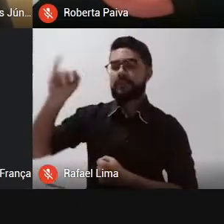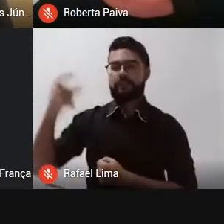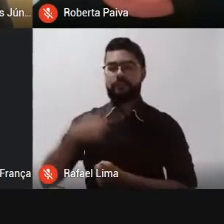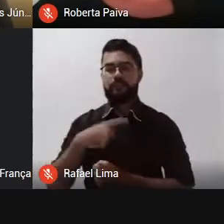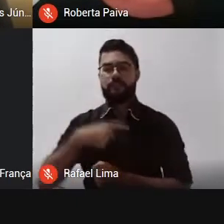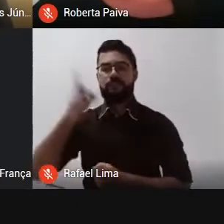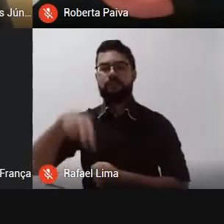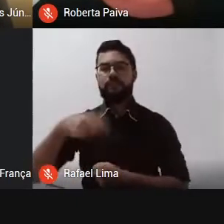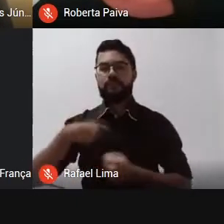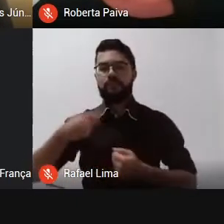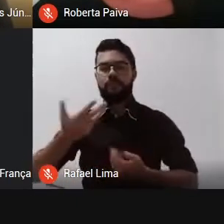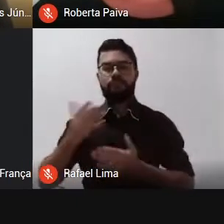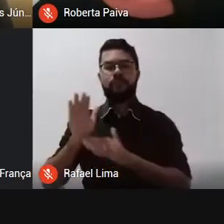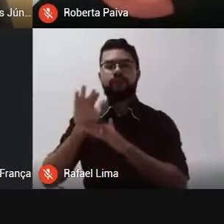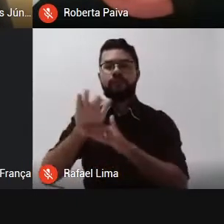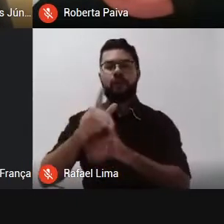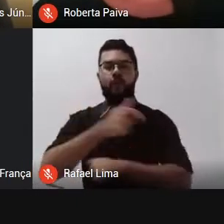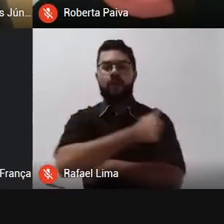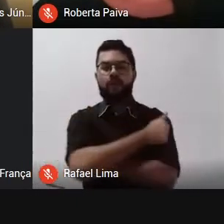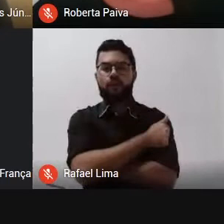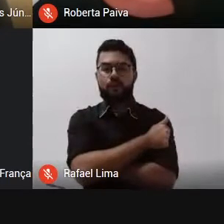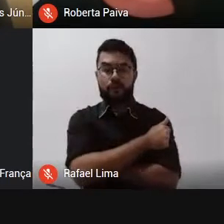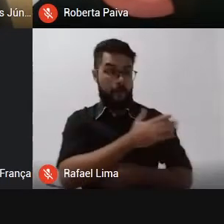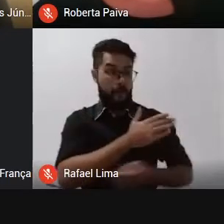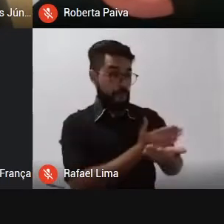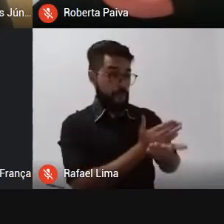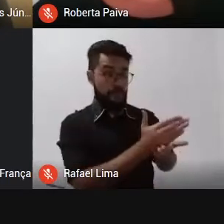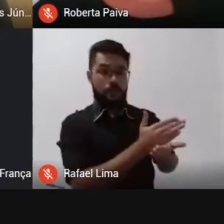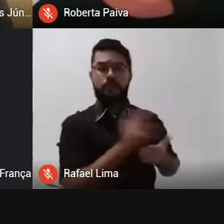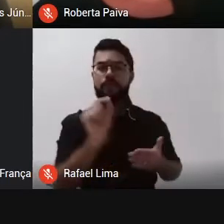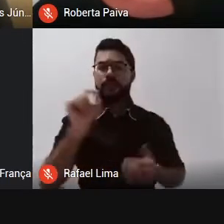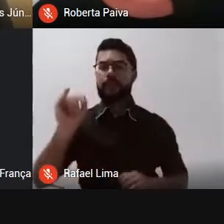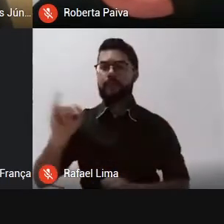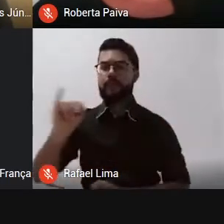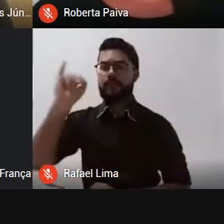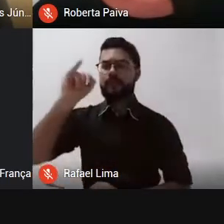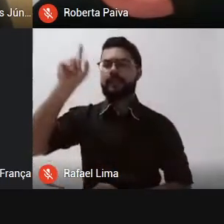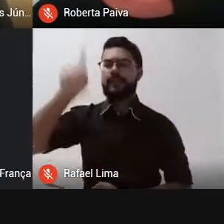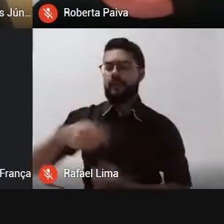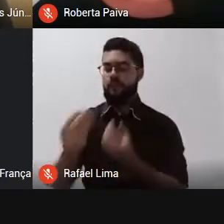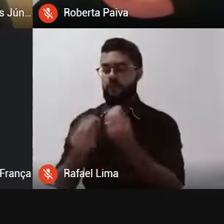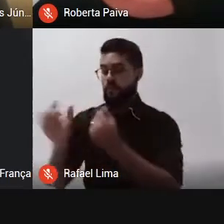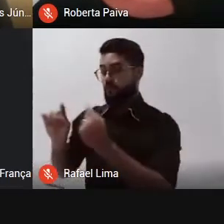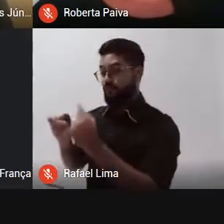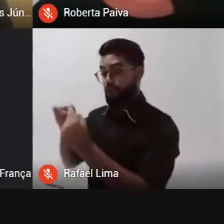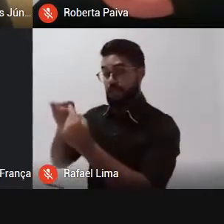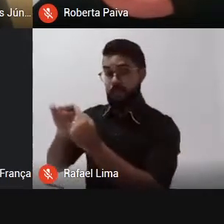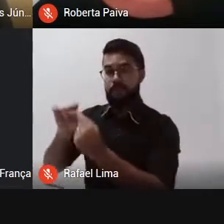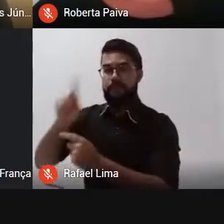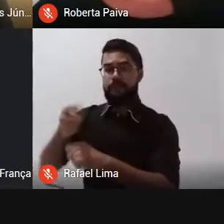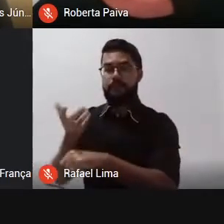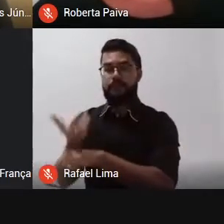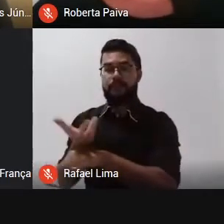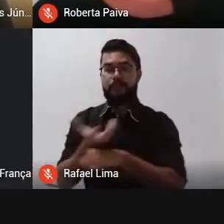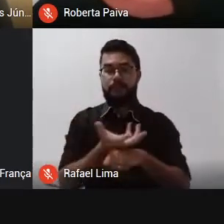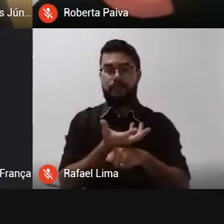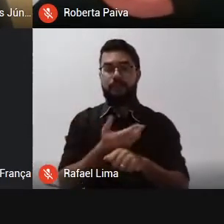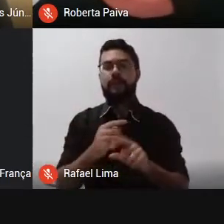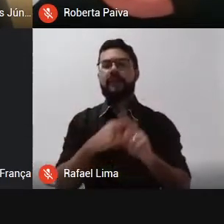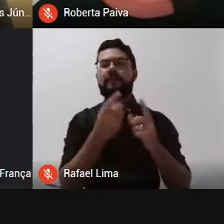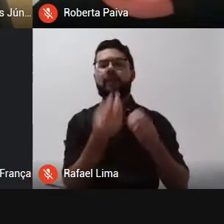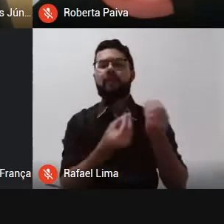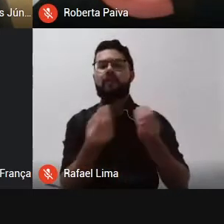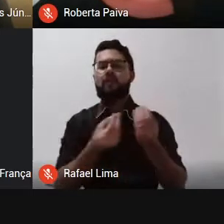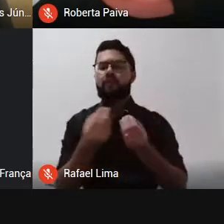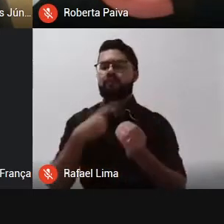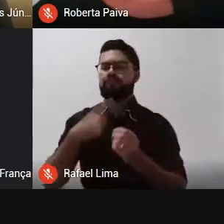o começo dele, a importância não apenas do objetivo da disciplina, mas qual o papel dessa disciplina